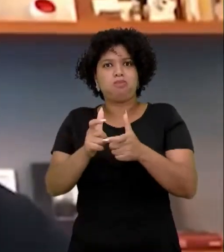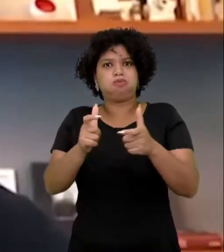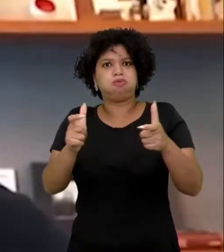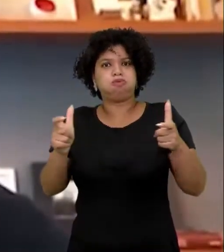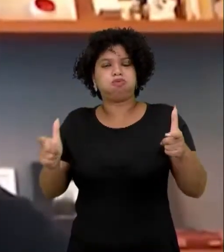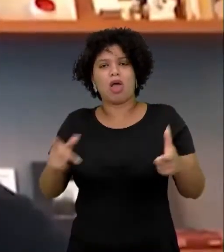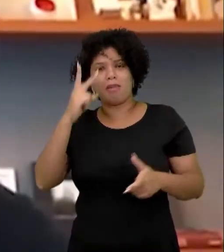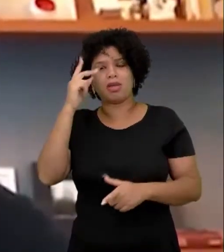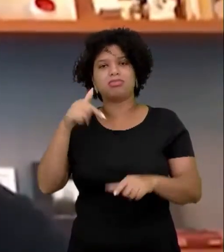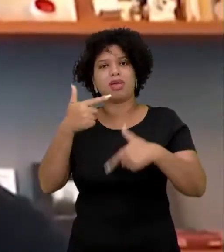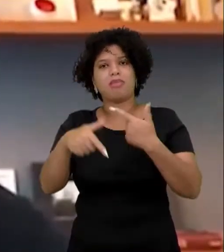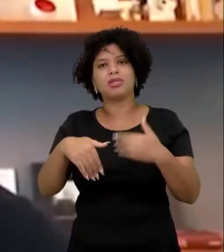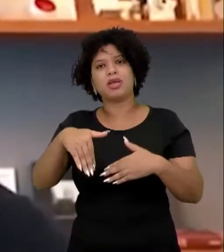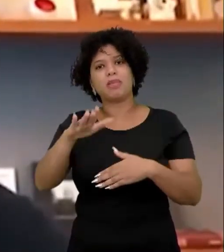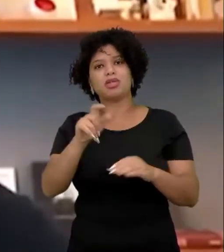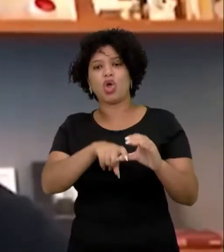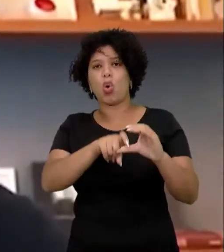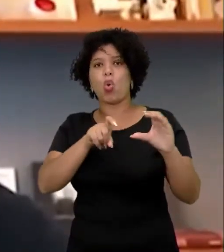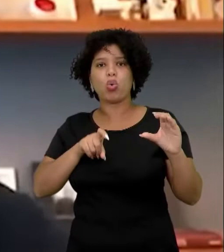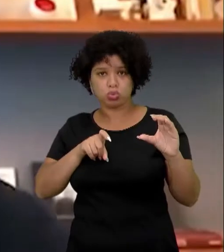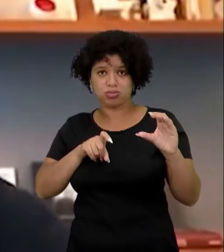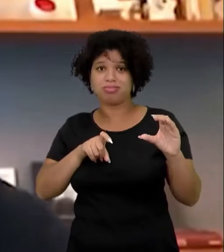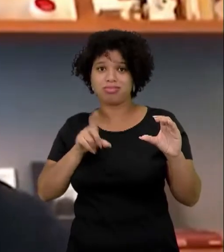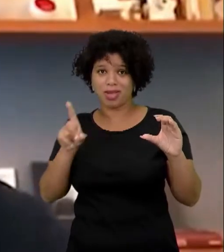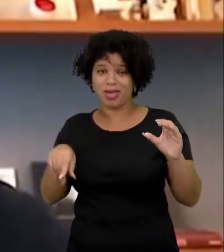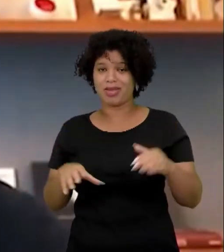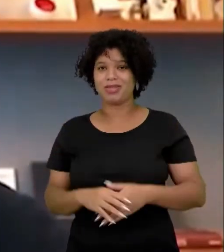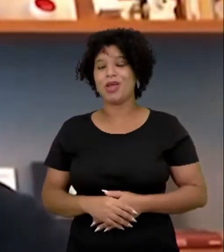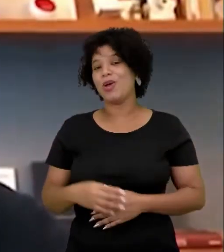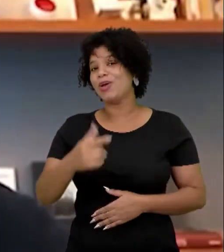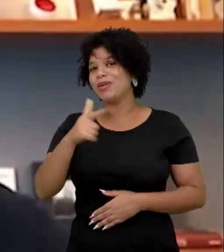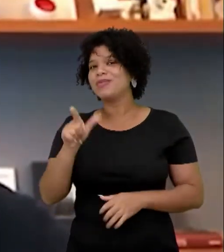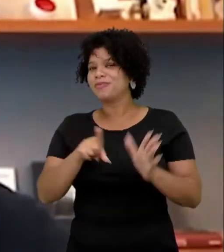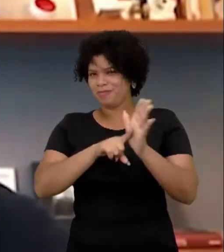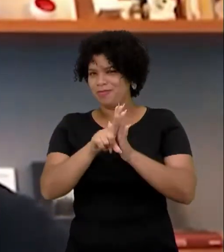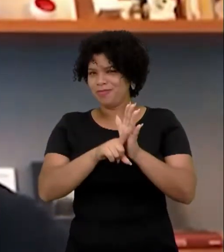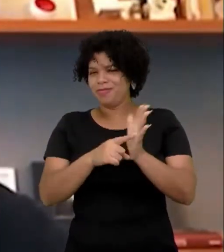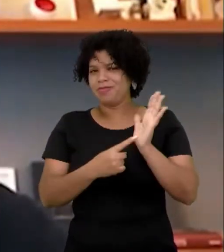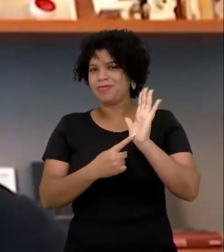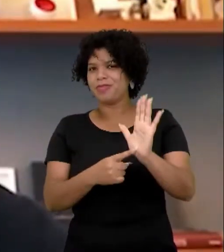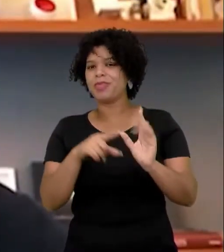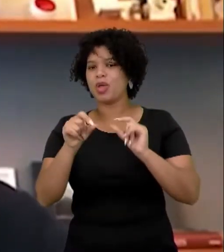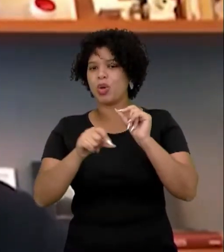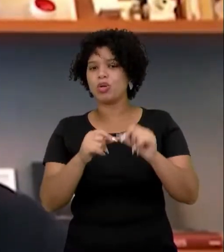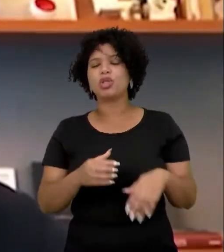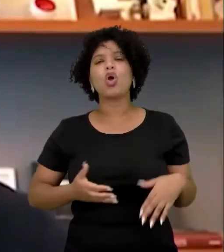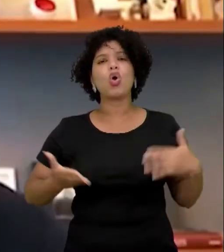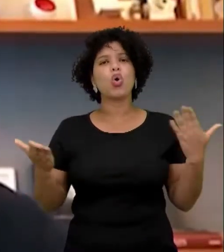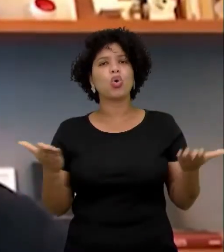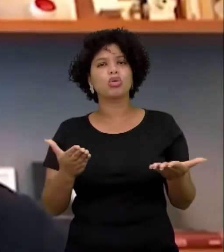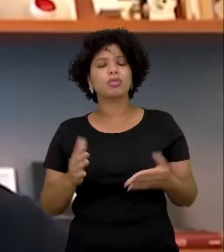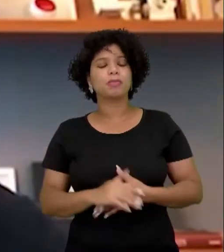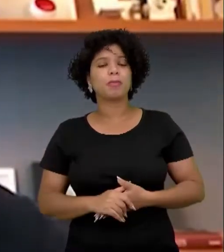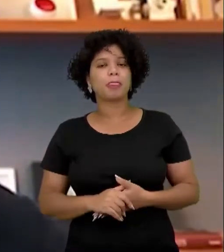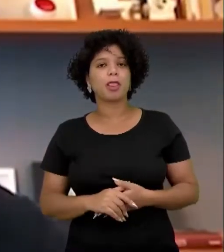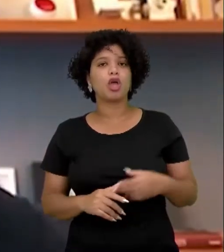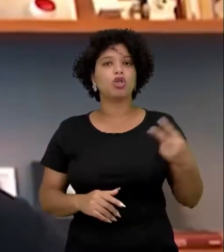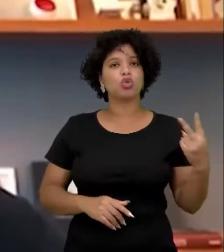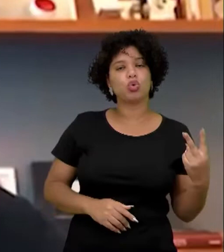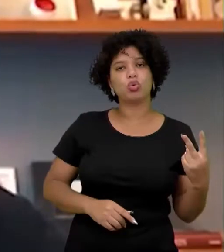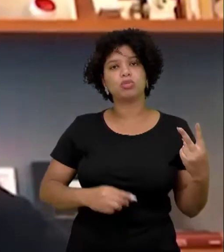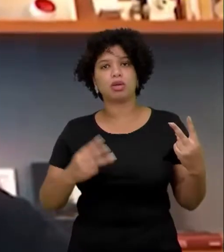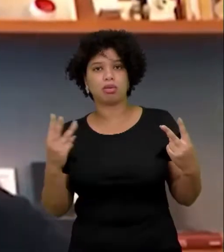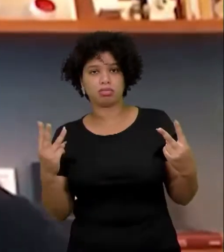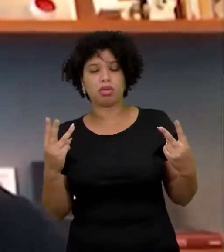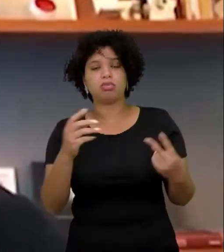autônomos, em algum ponto no futuro vai deixar de existir também. Tem um outro estudo interessante que foi feito que hoje 2 de cada 3 estudantes